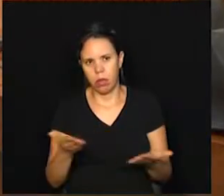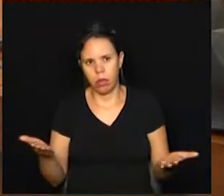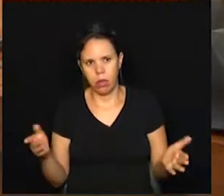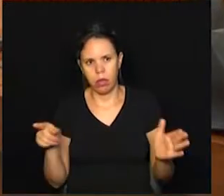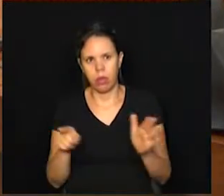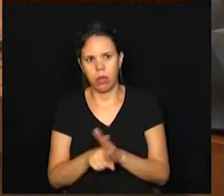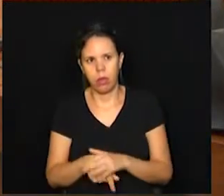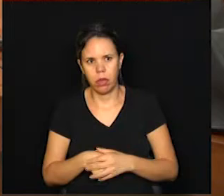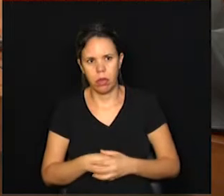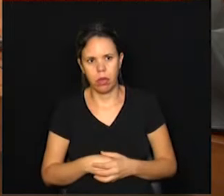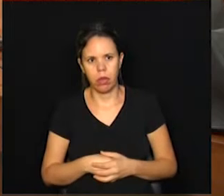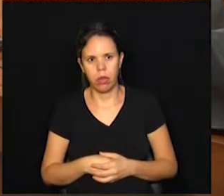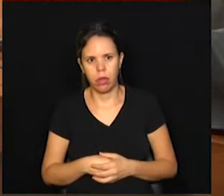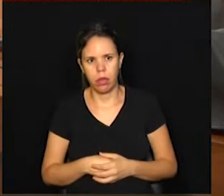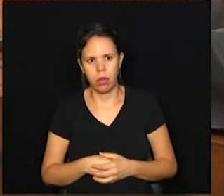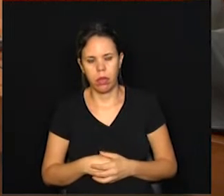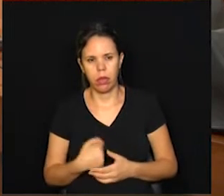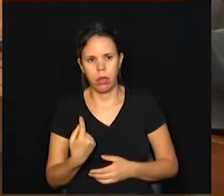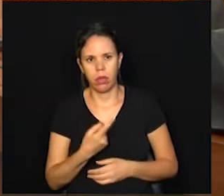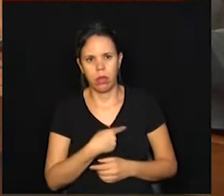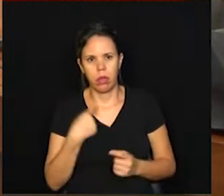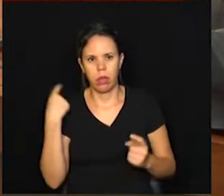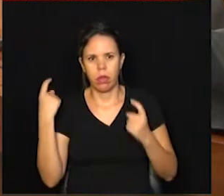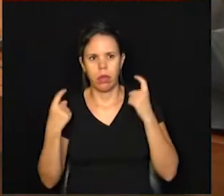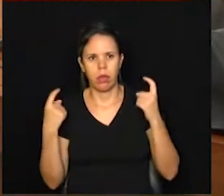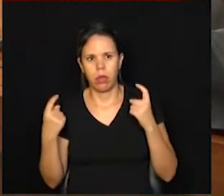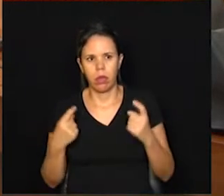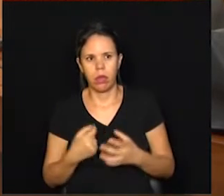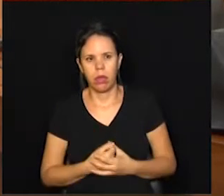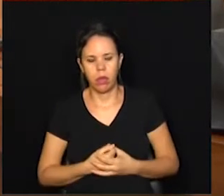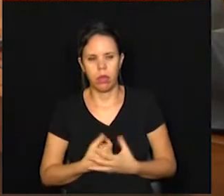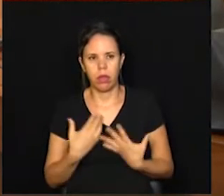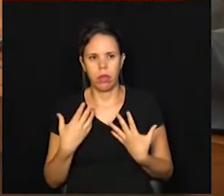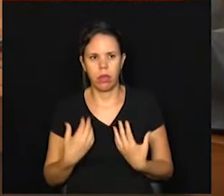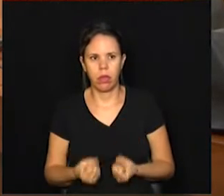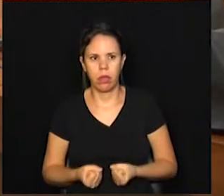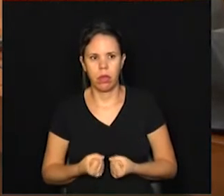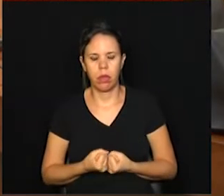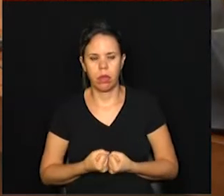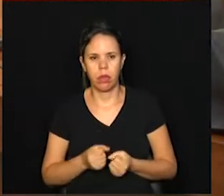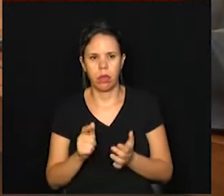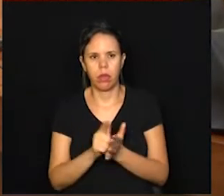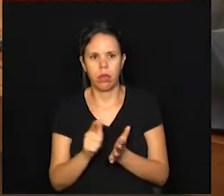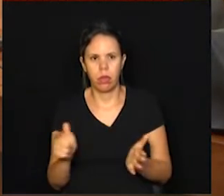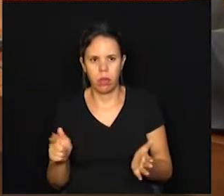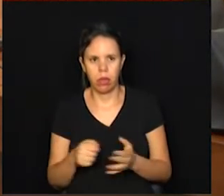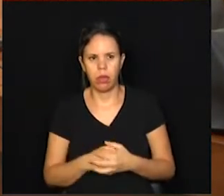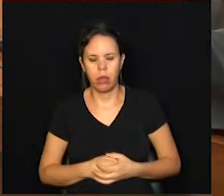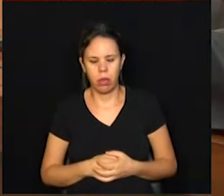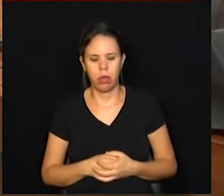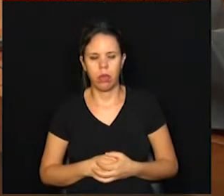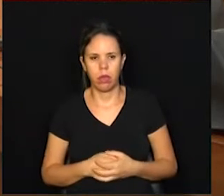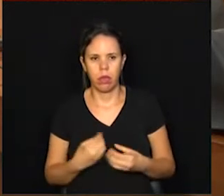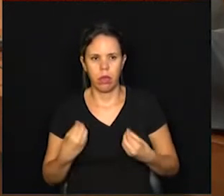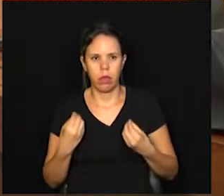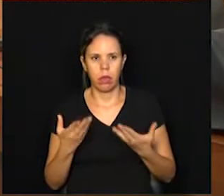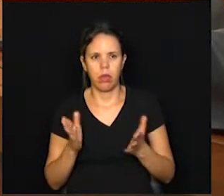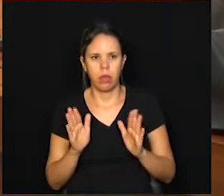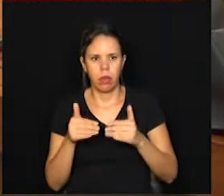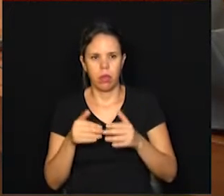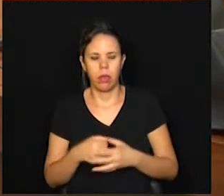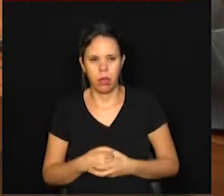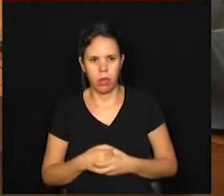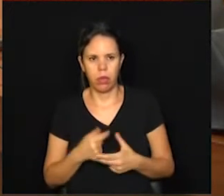pergunta, mas a nossa preocupação, quando assumimos o jornal, foi darmos enfoque